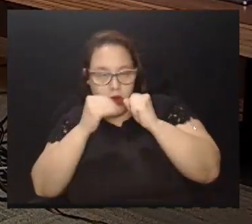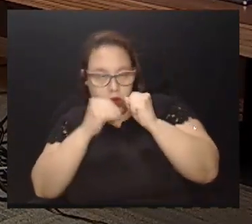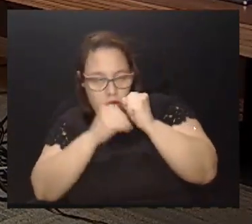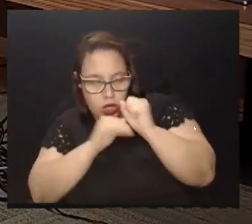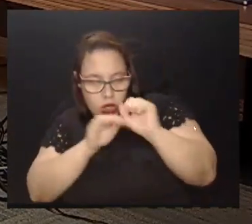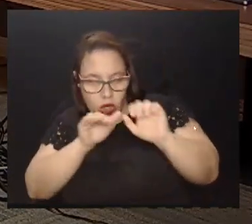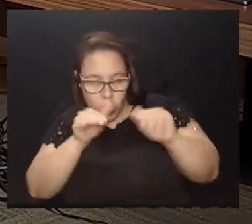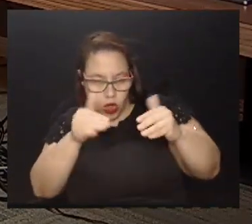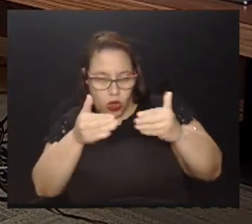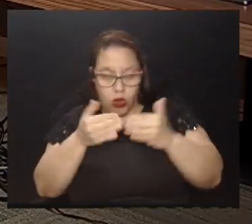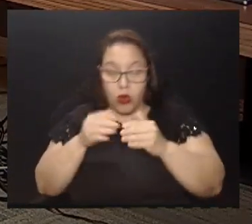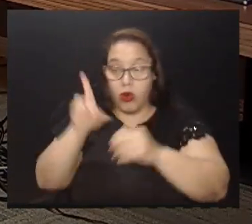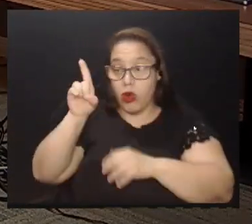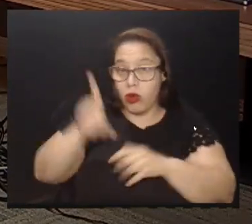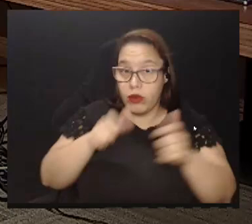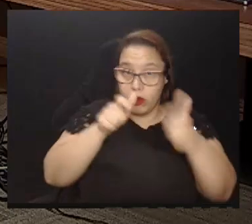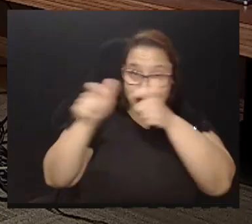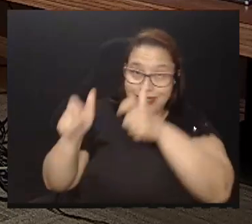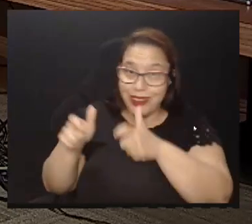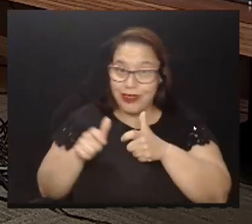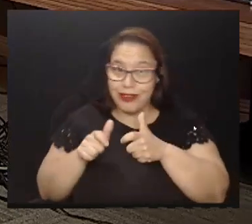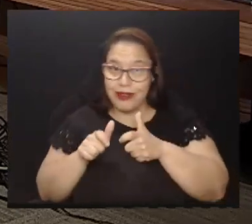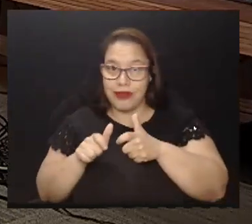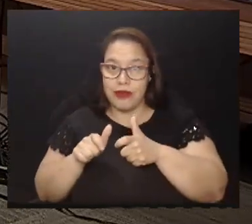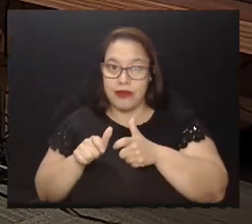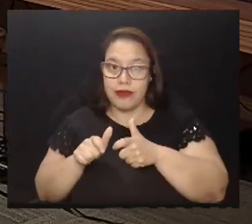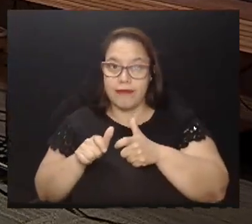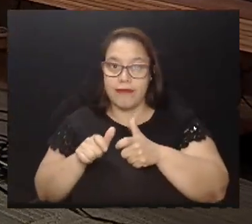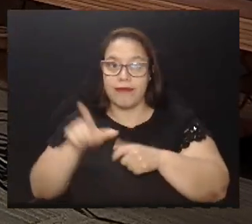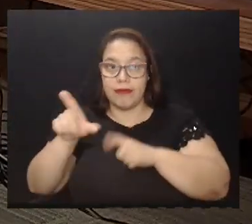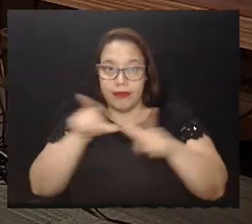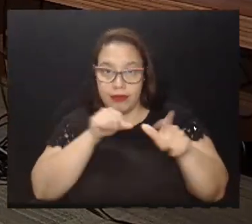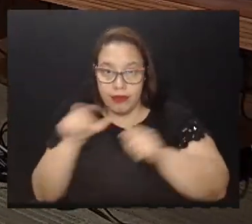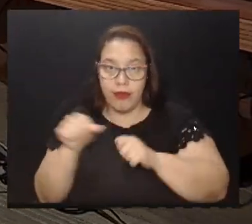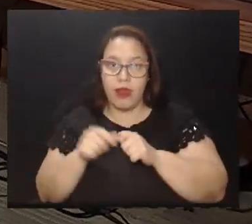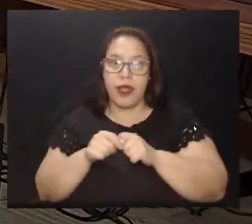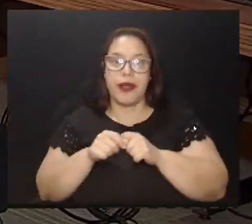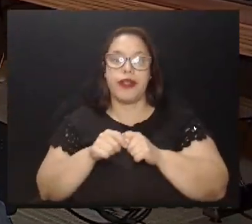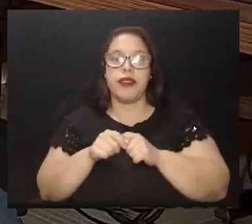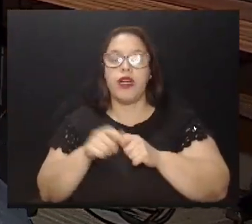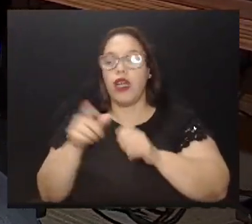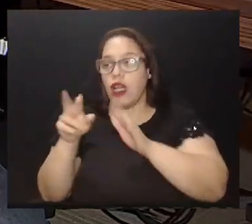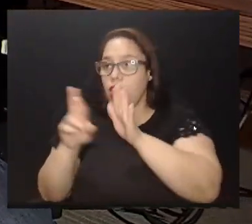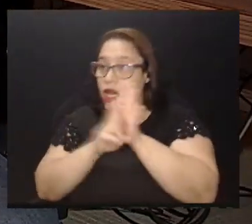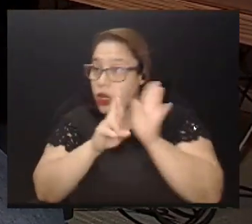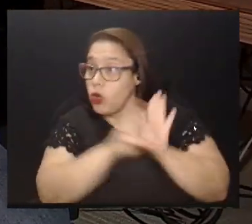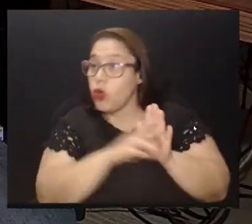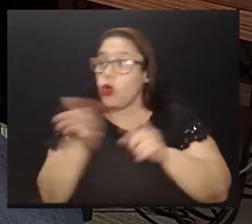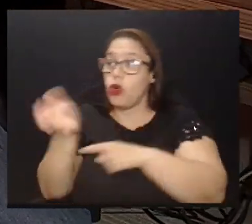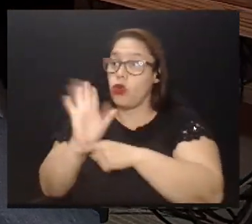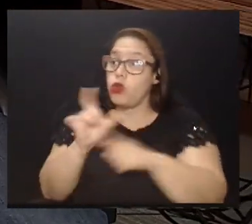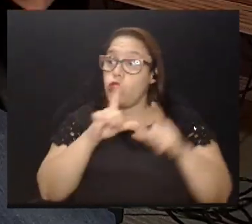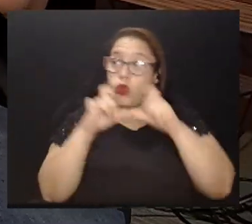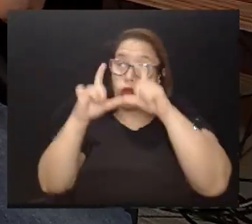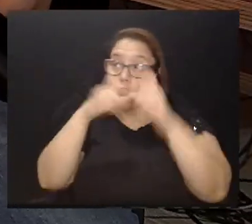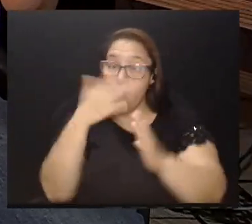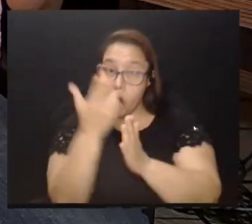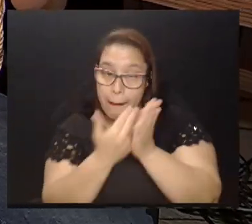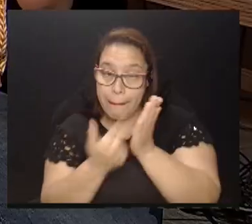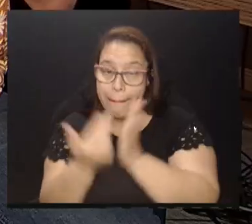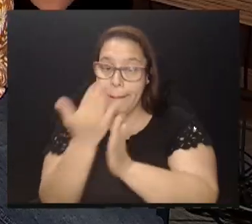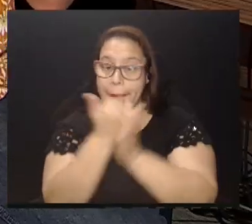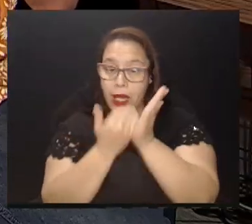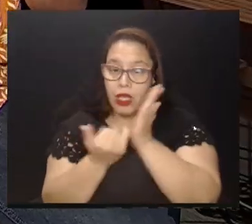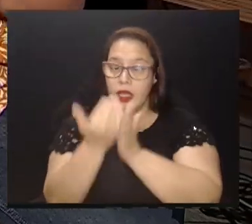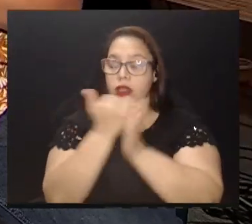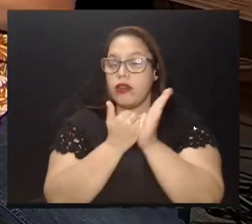lugares são esses. Então a gente fica pegando referências de outros filmes, de fotografias, de pinturas, para criar o que a gente chama o clima do filme.